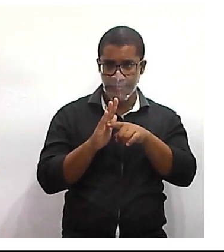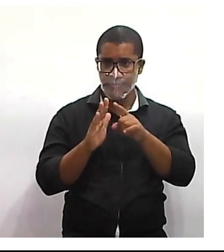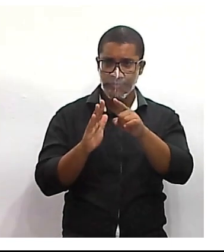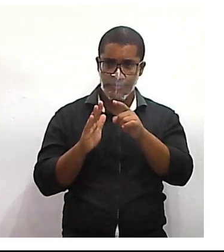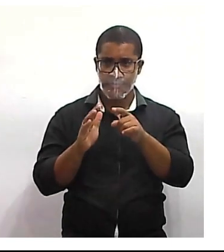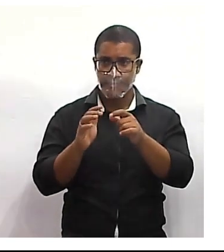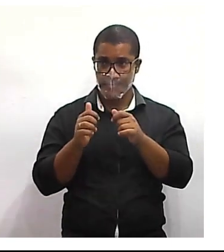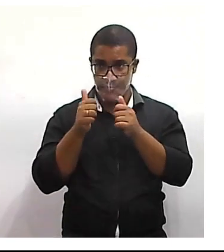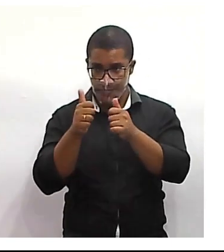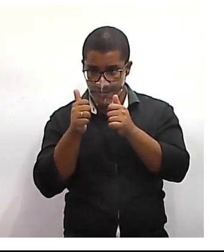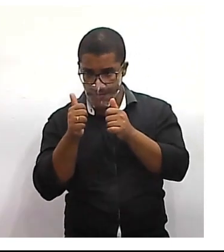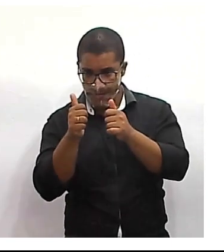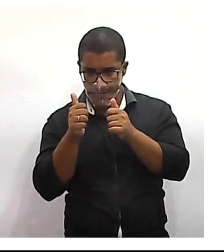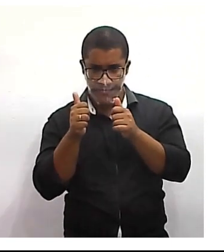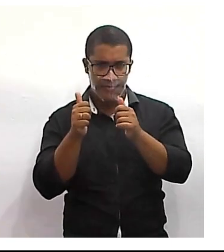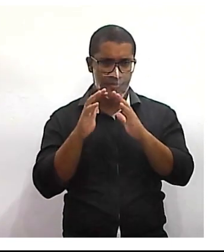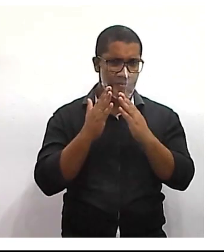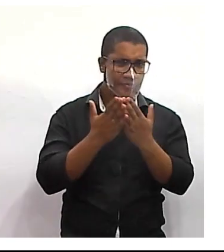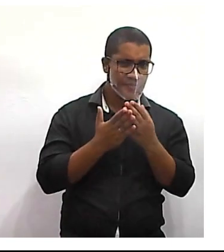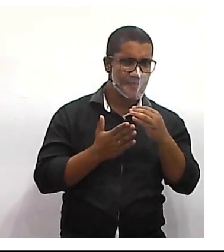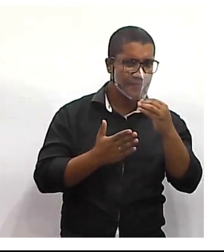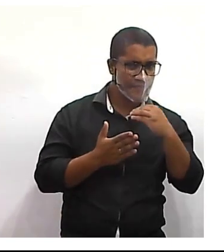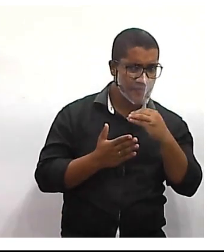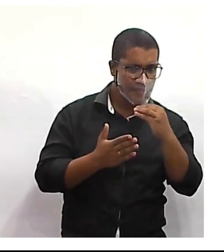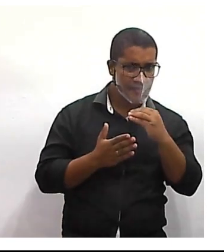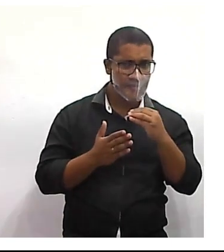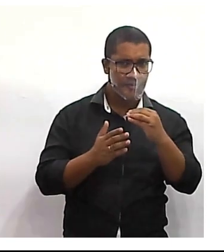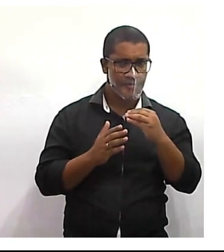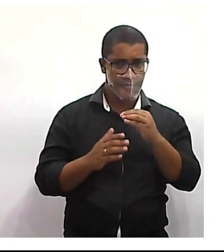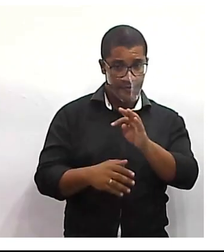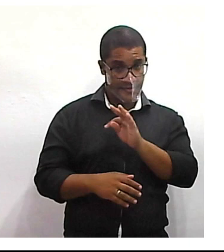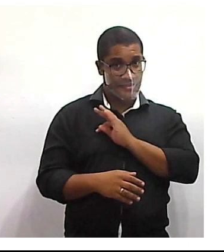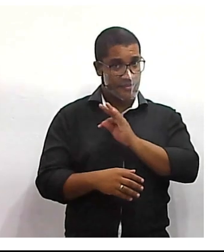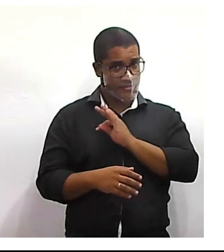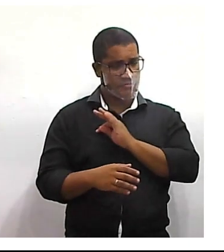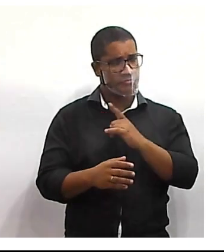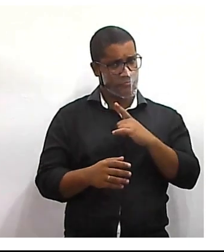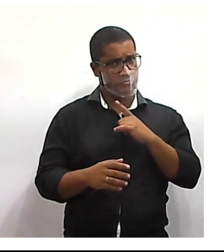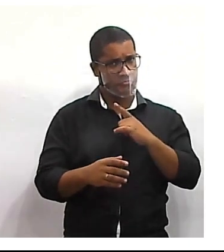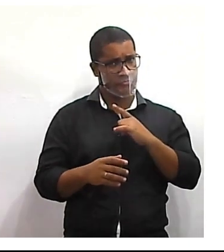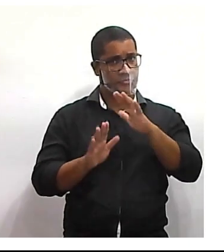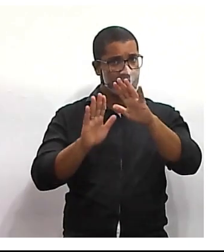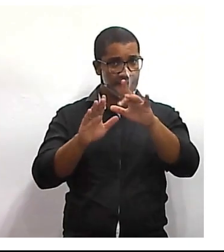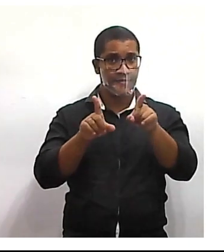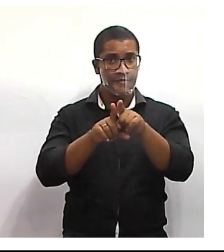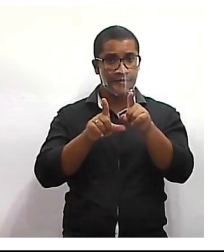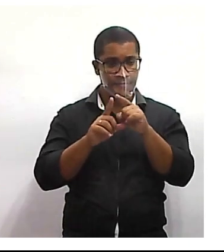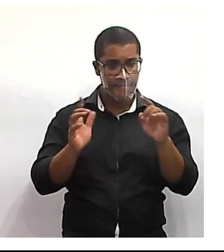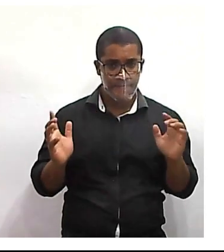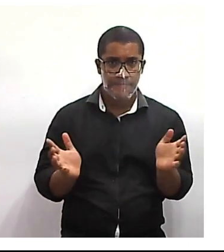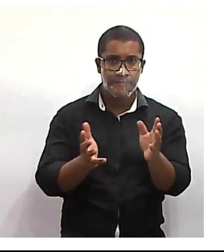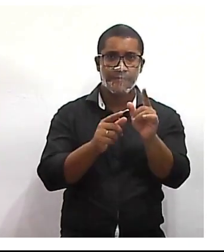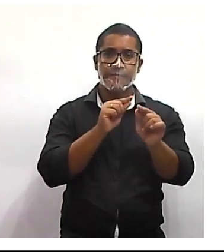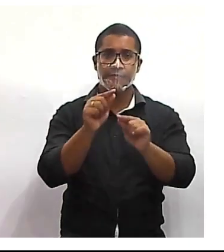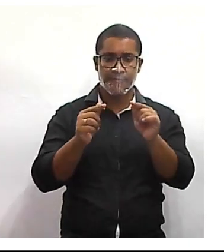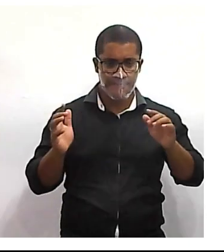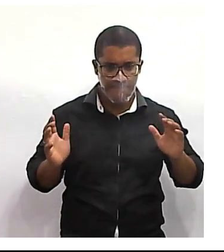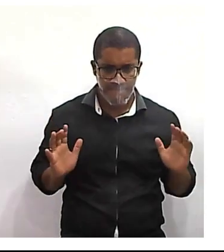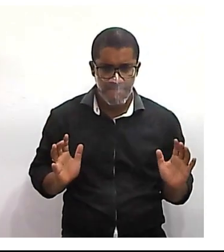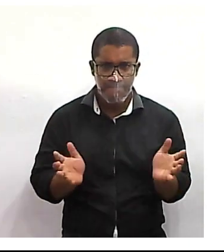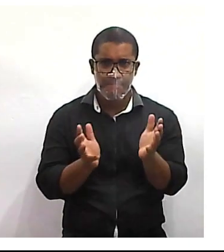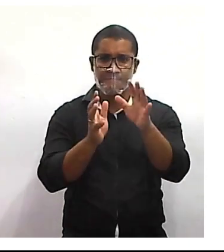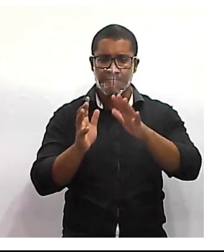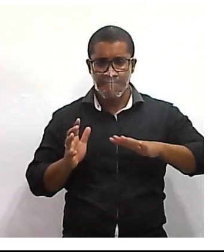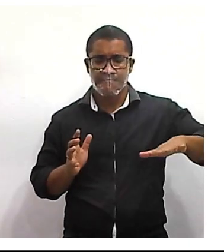e fracos da escola numa perspectiva técnica, mas ela também vai promover, né, a motivação